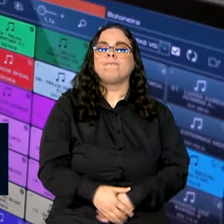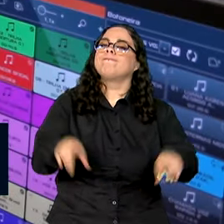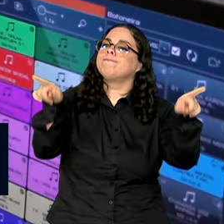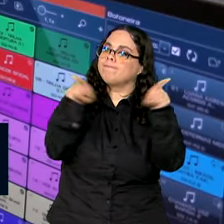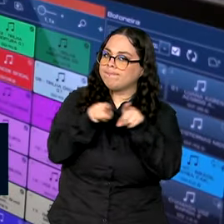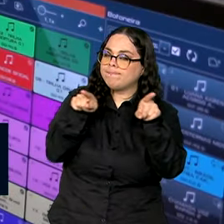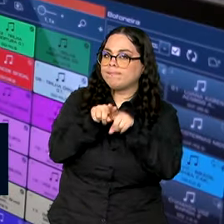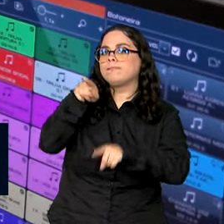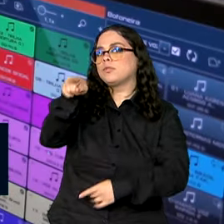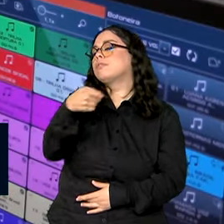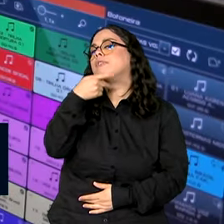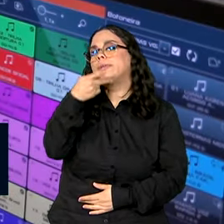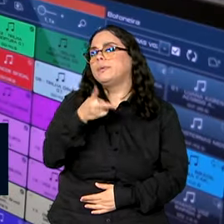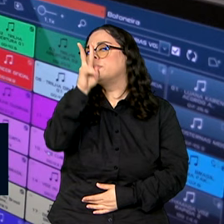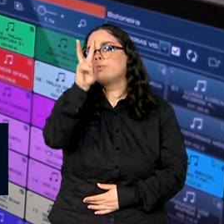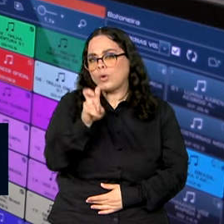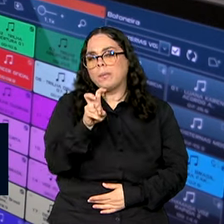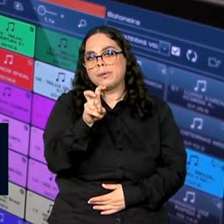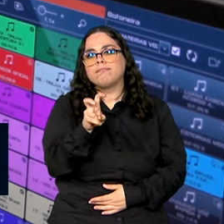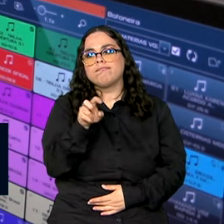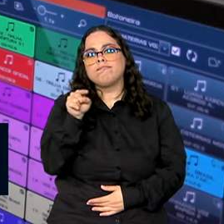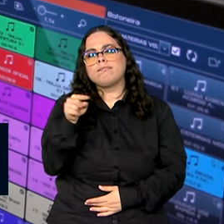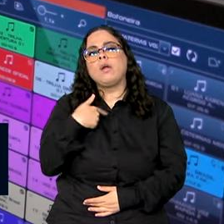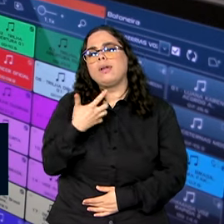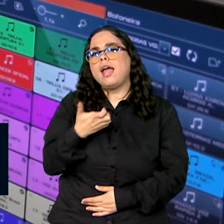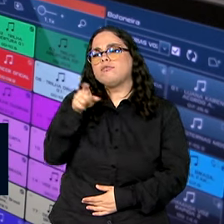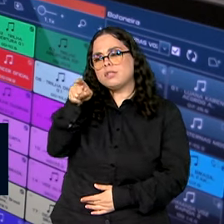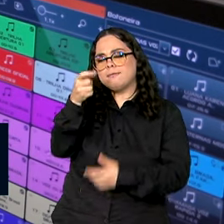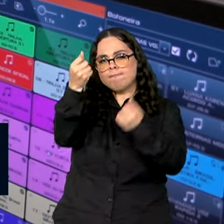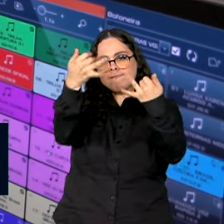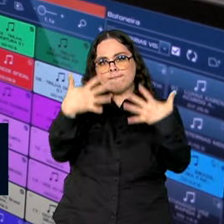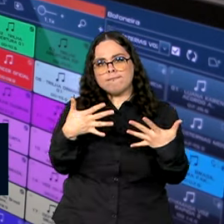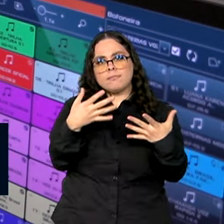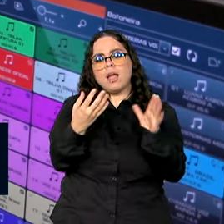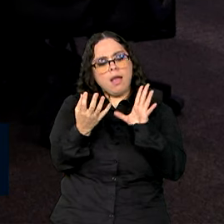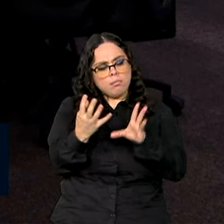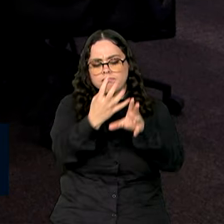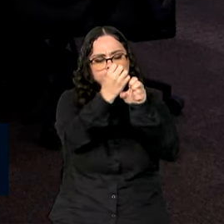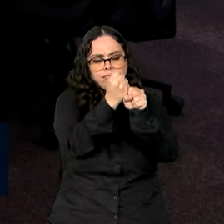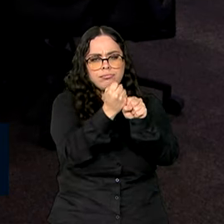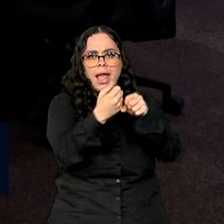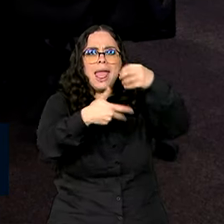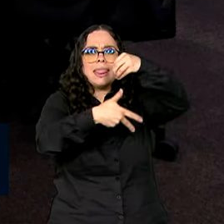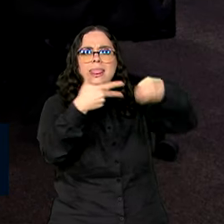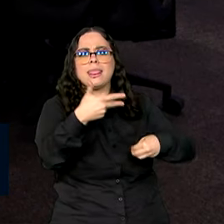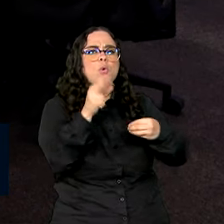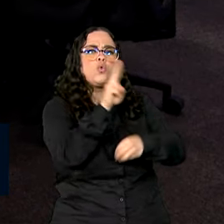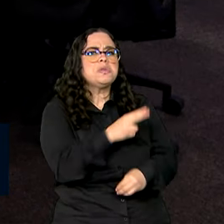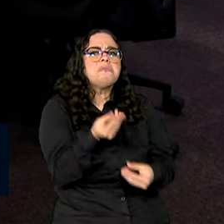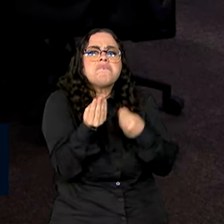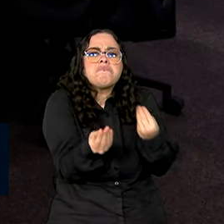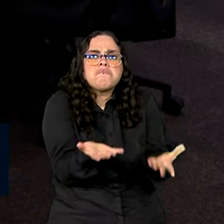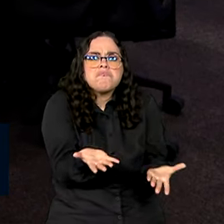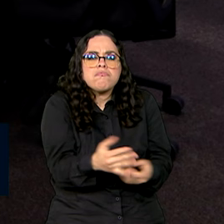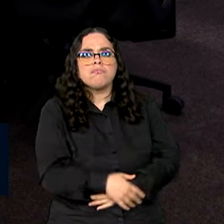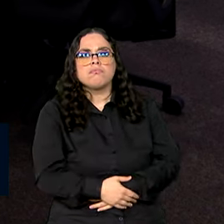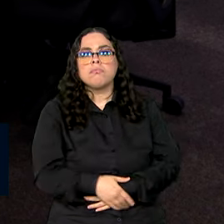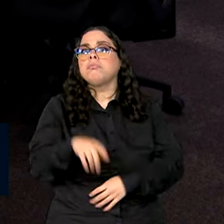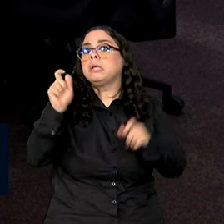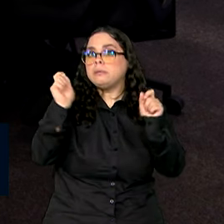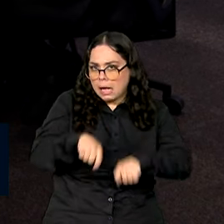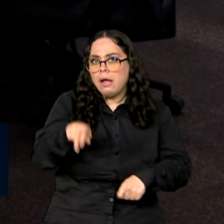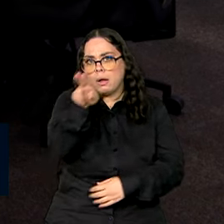brevemente e eu queria que o senhor explicasse melhor em que as notas do ENEM podem ser usadas né Eh ela pode ser